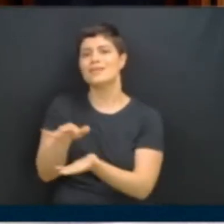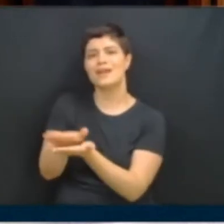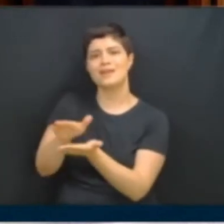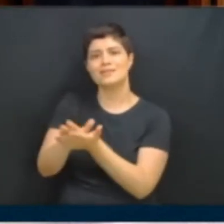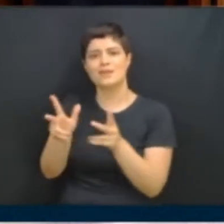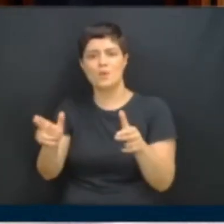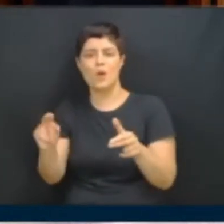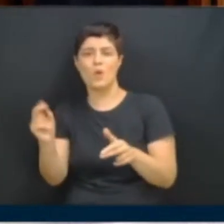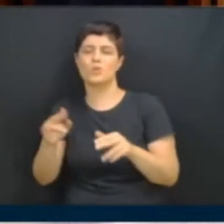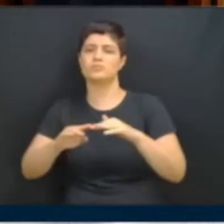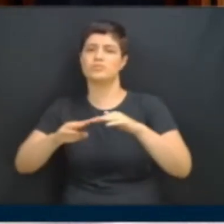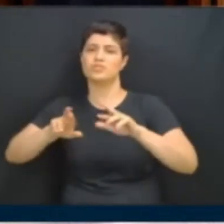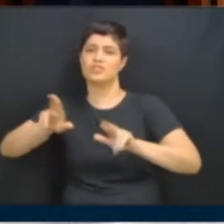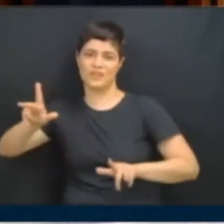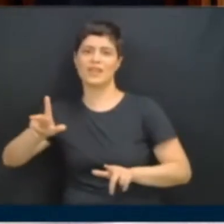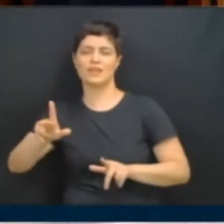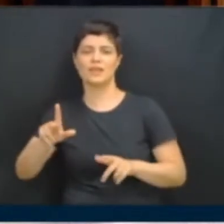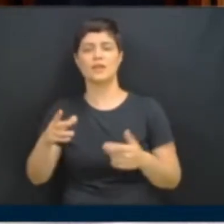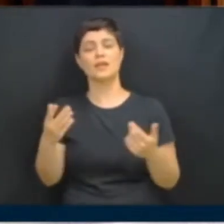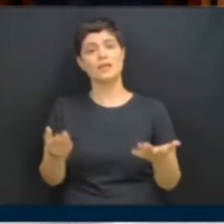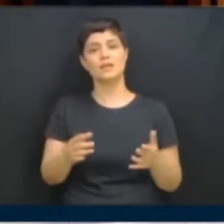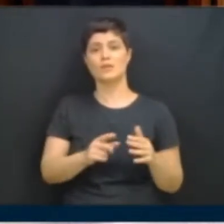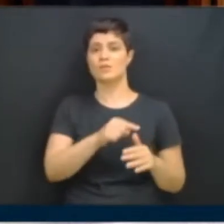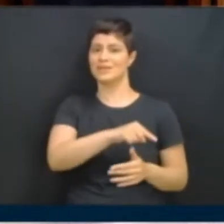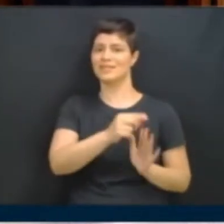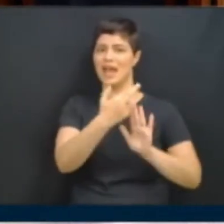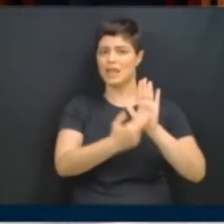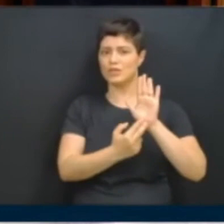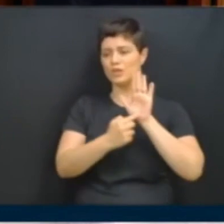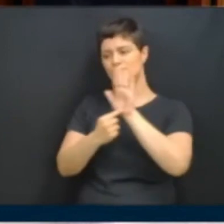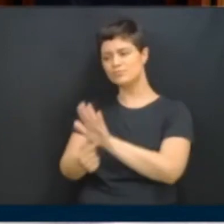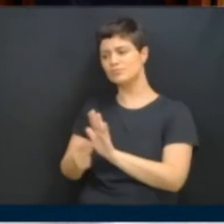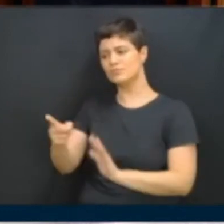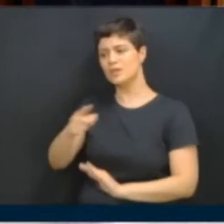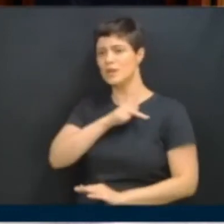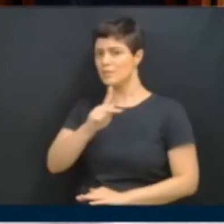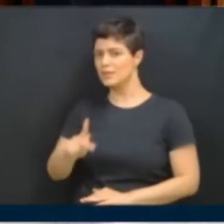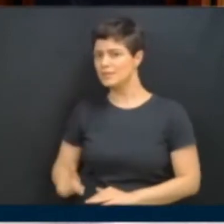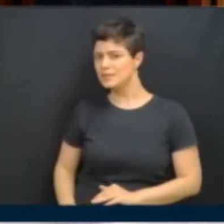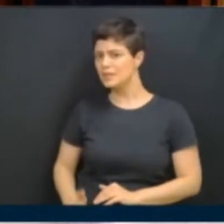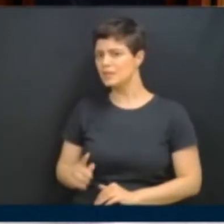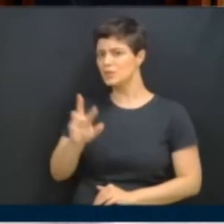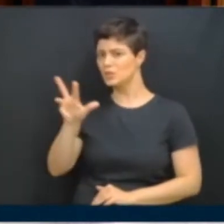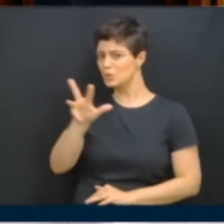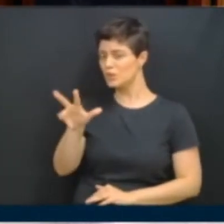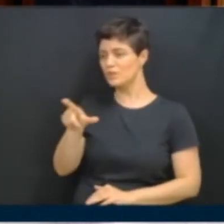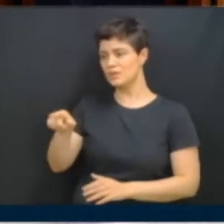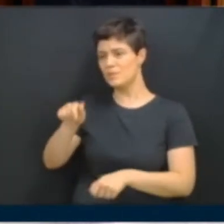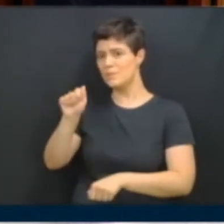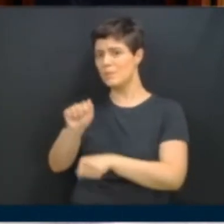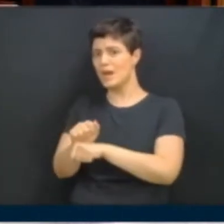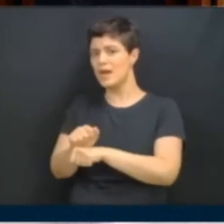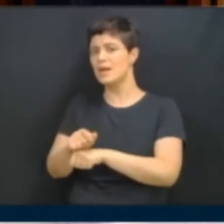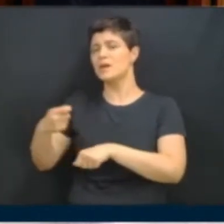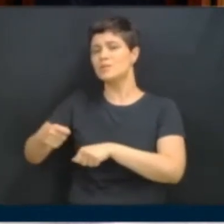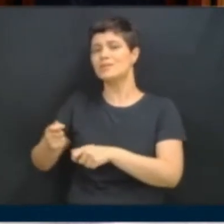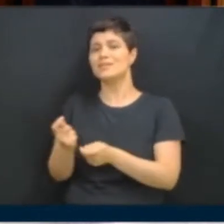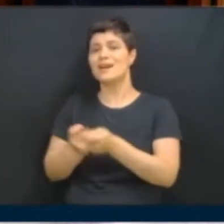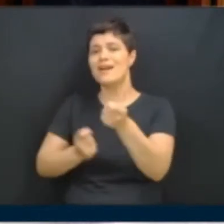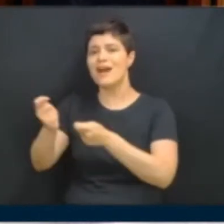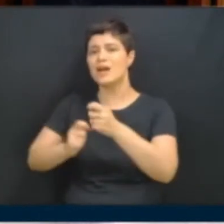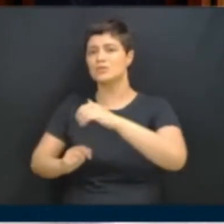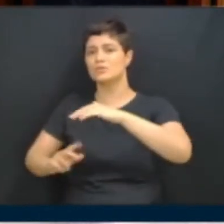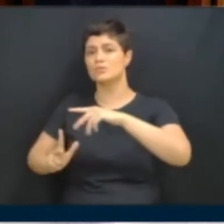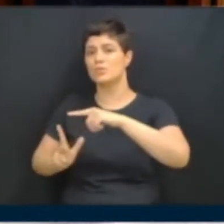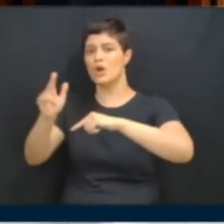pode continuar o ritmo de gasto que pode incluir em crime de responsabilidade. E se isso acontecer,